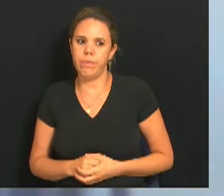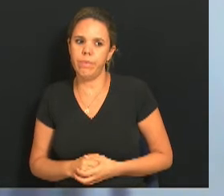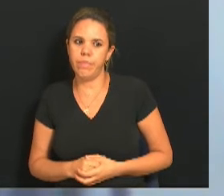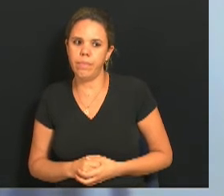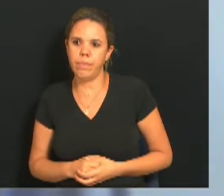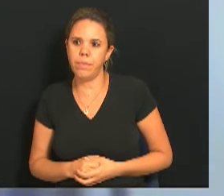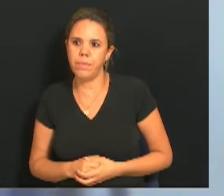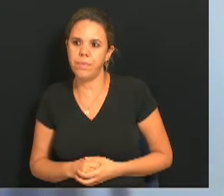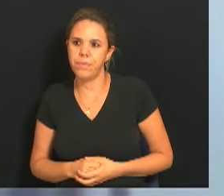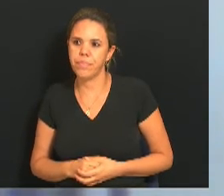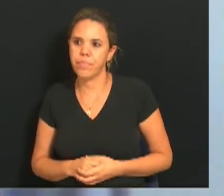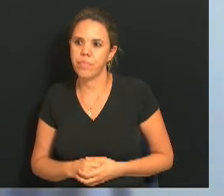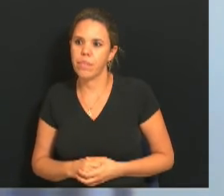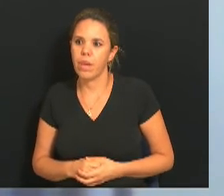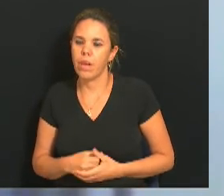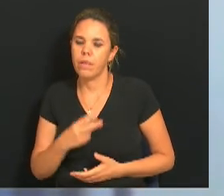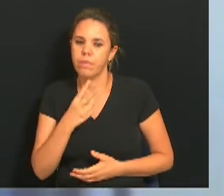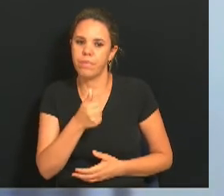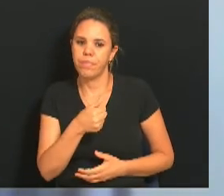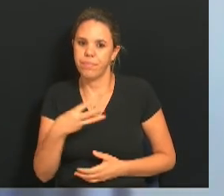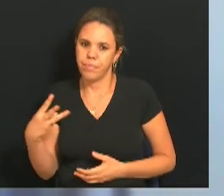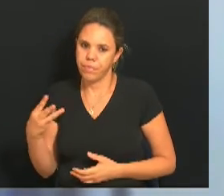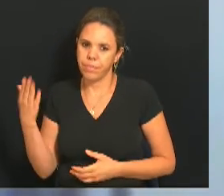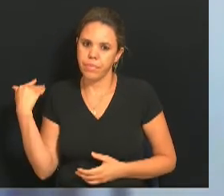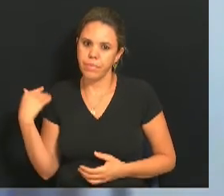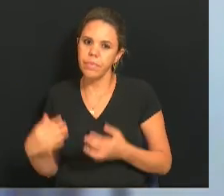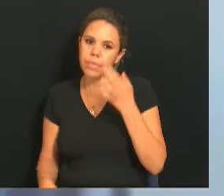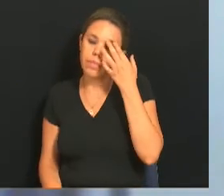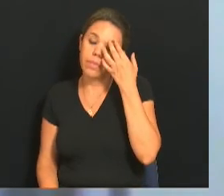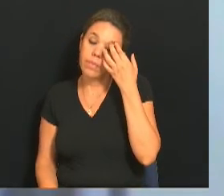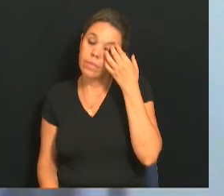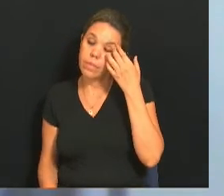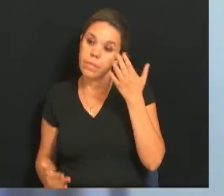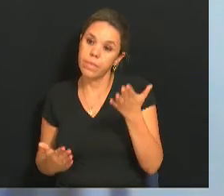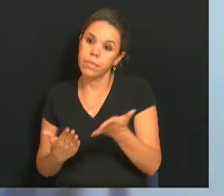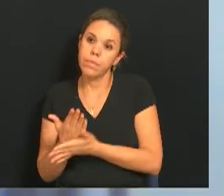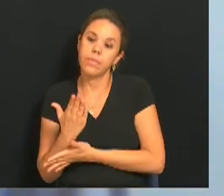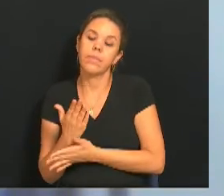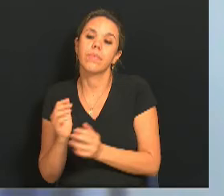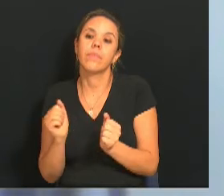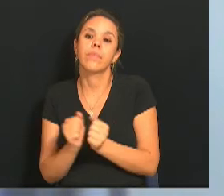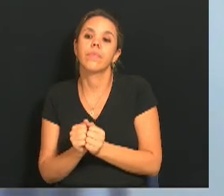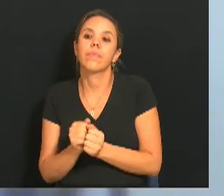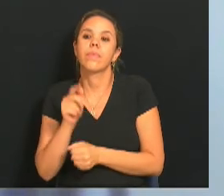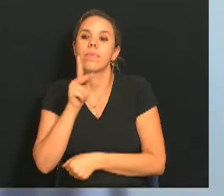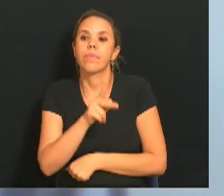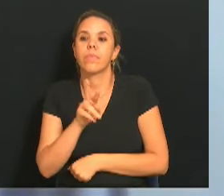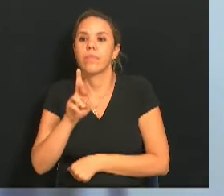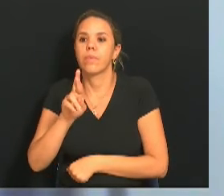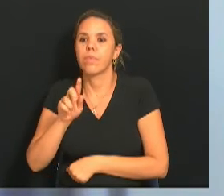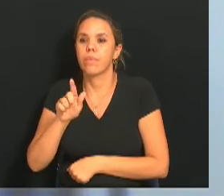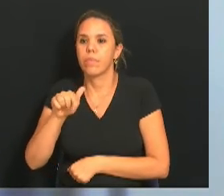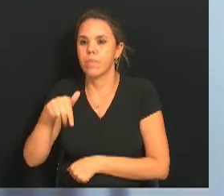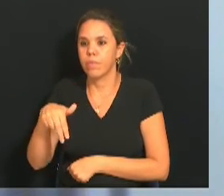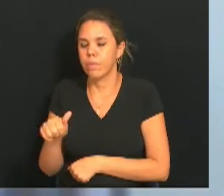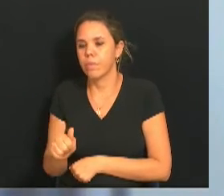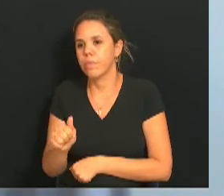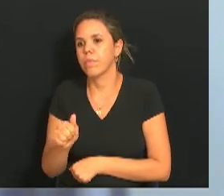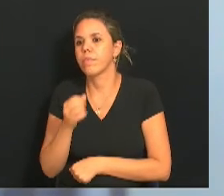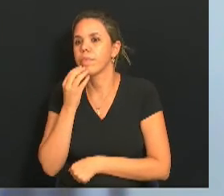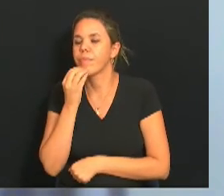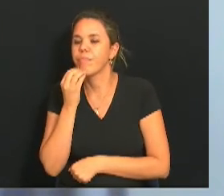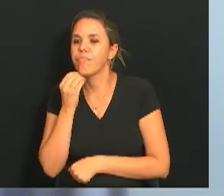E em 2013, eu fui eleito, juntamente com a professora Regina, também supervisora educacional, fui